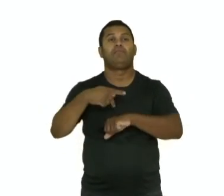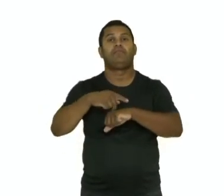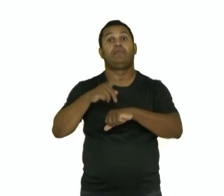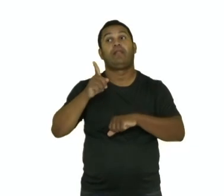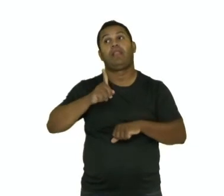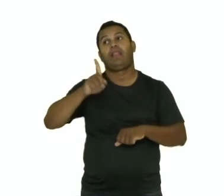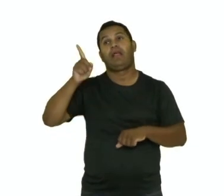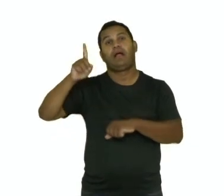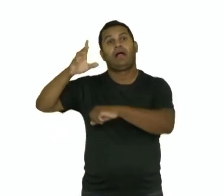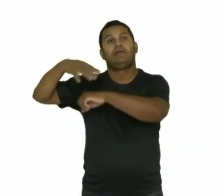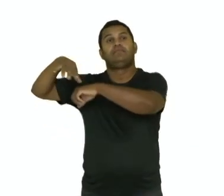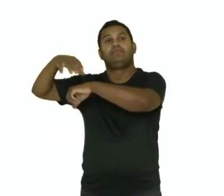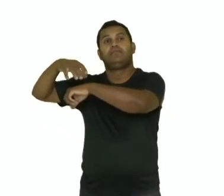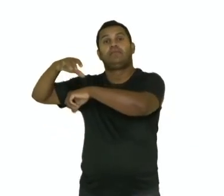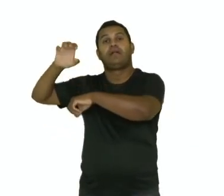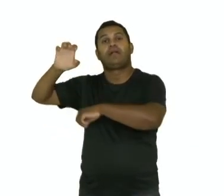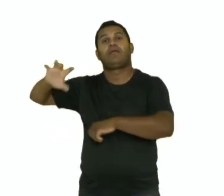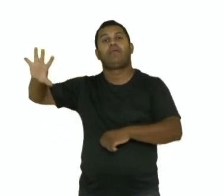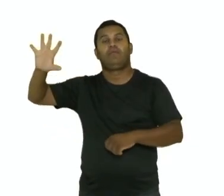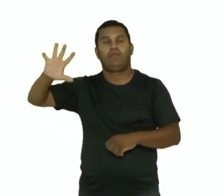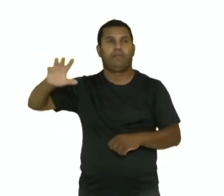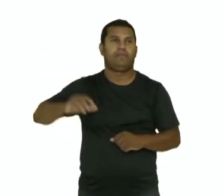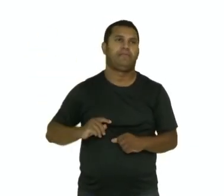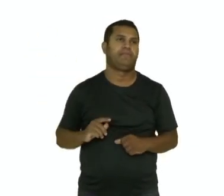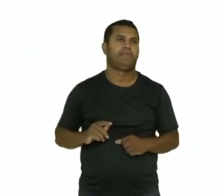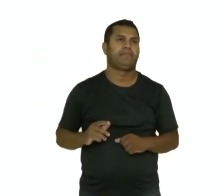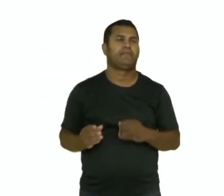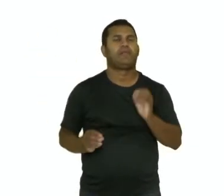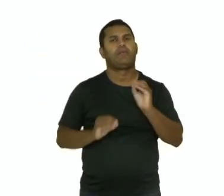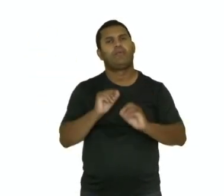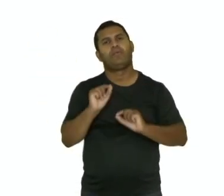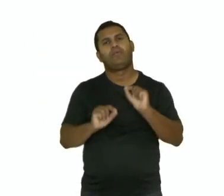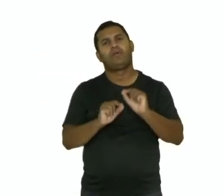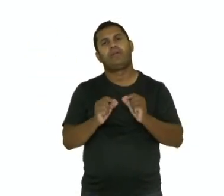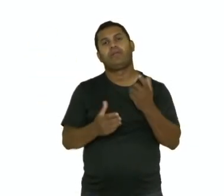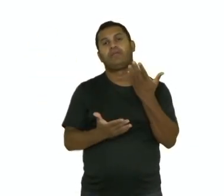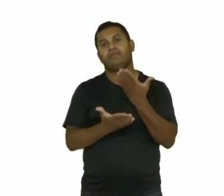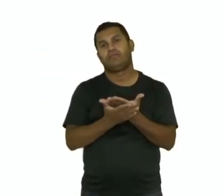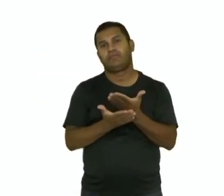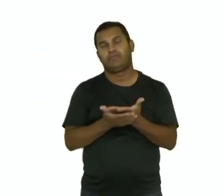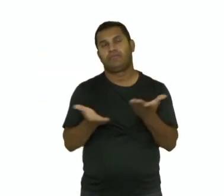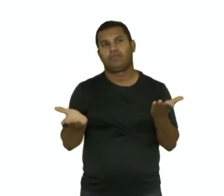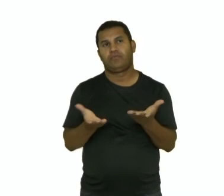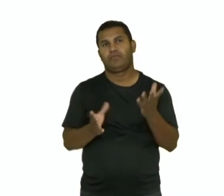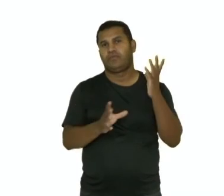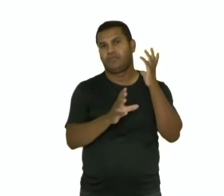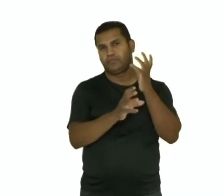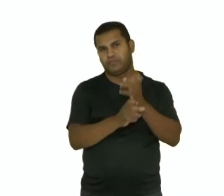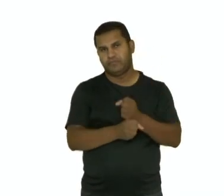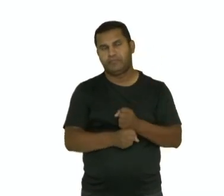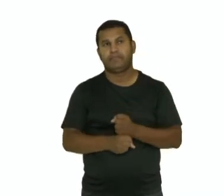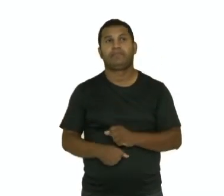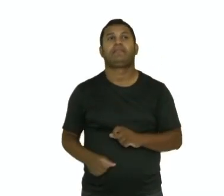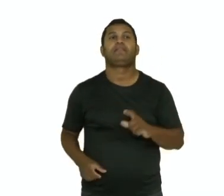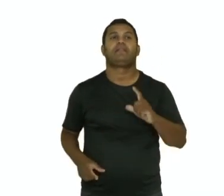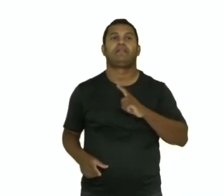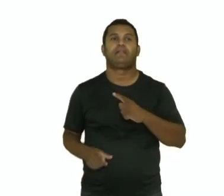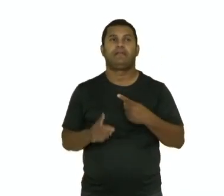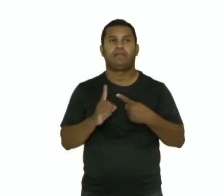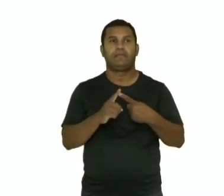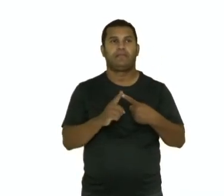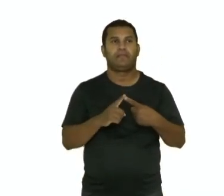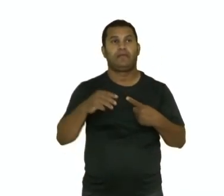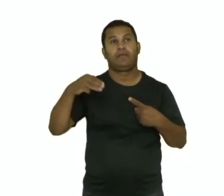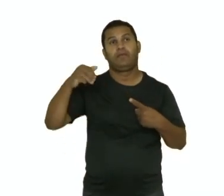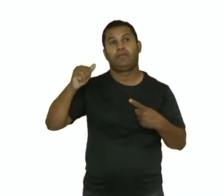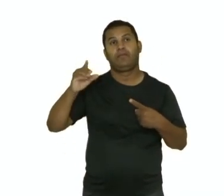Europa. O que nós estudamos na aula de hoje? O mambo nasceu em Cuba sob influências afro-cubanas. É